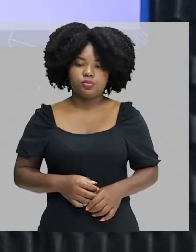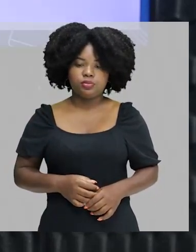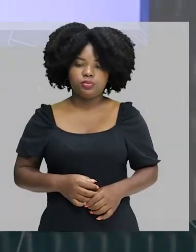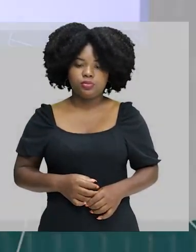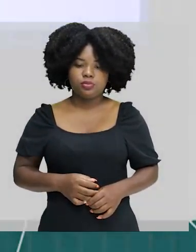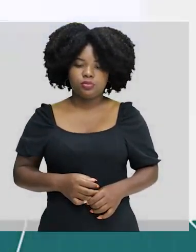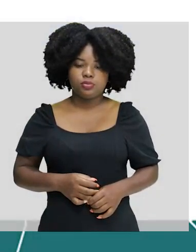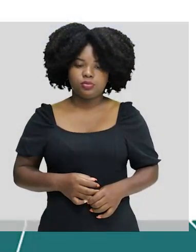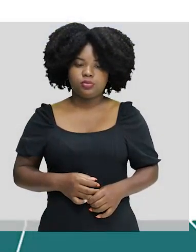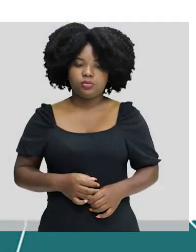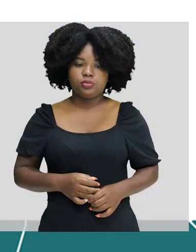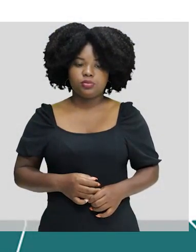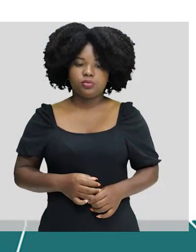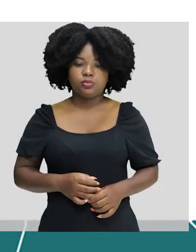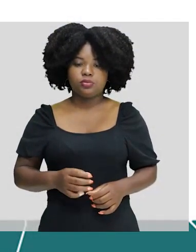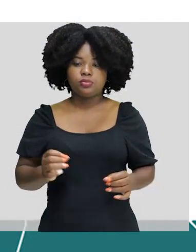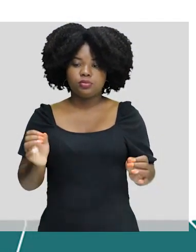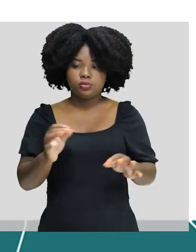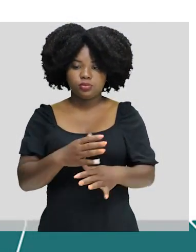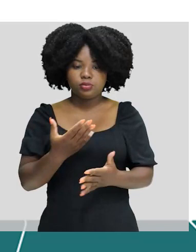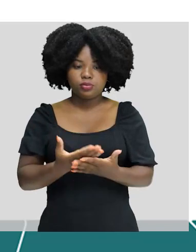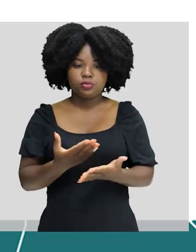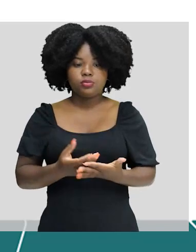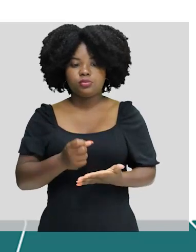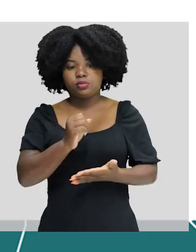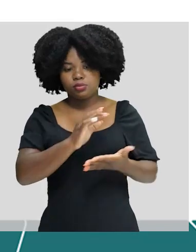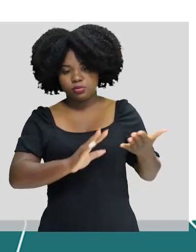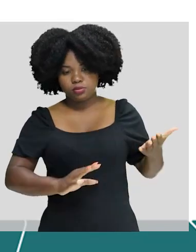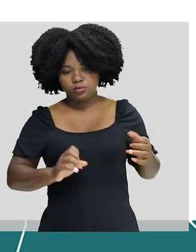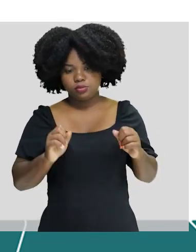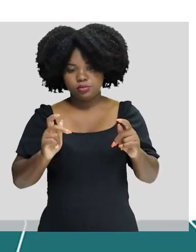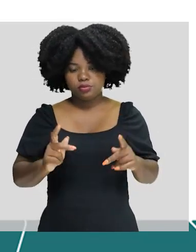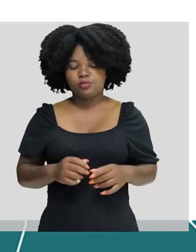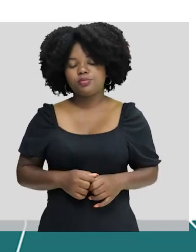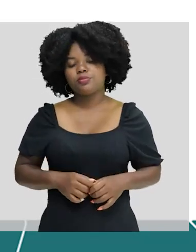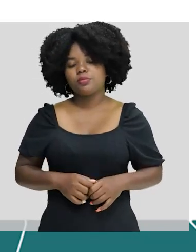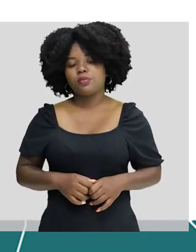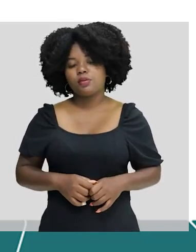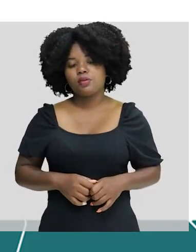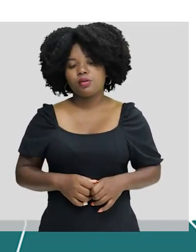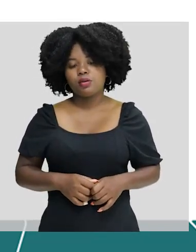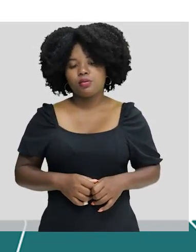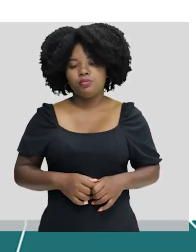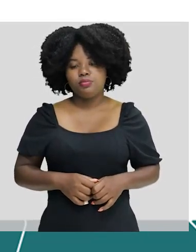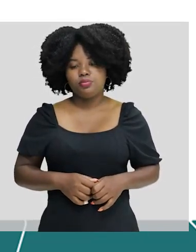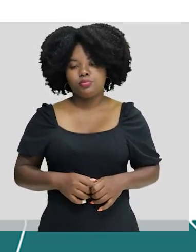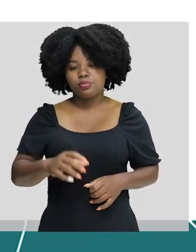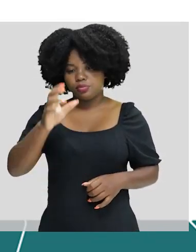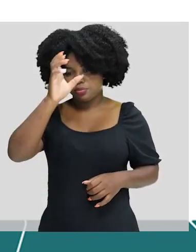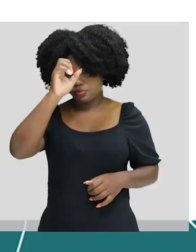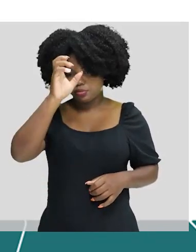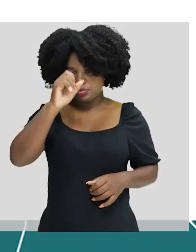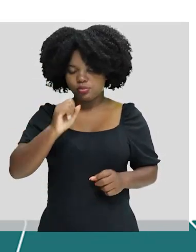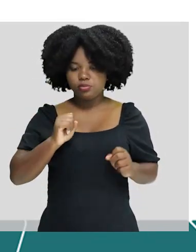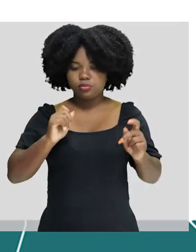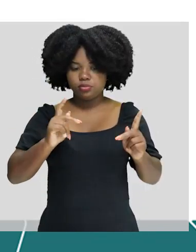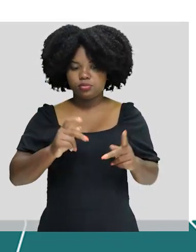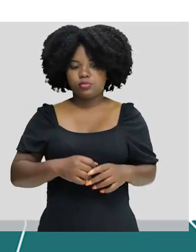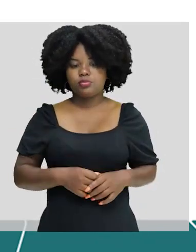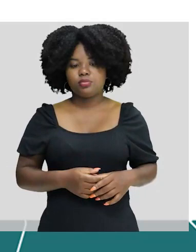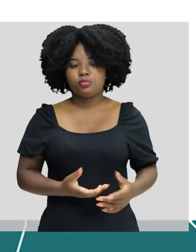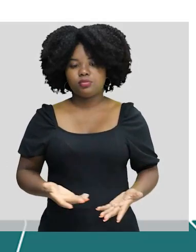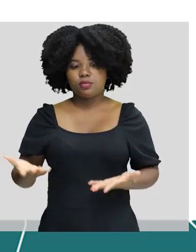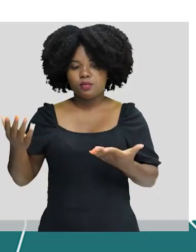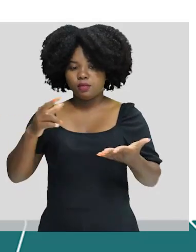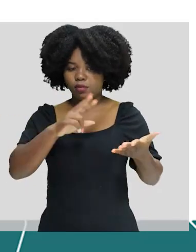Ok? Bom, para a gente fechar, vamos trabalhar agora com algumas questões para poder fixar o conteúdo sobre os